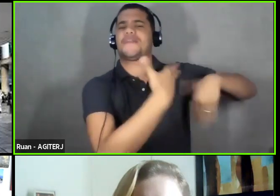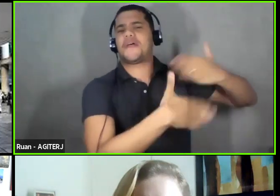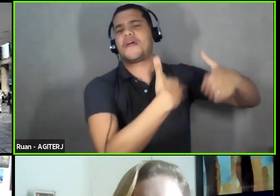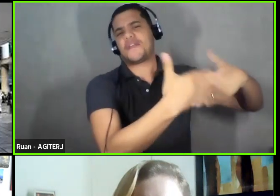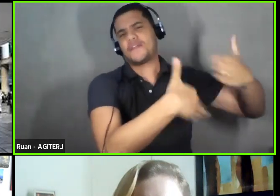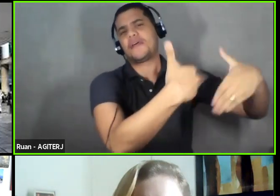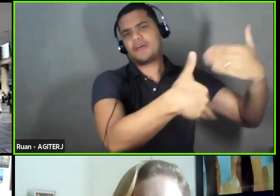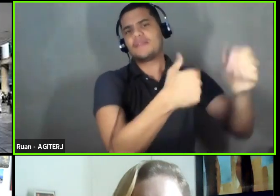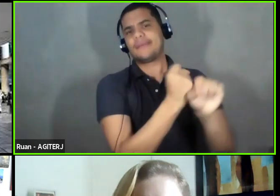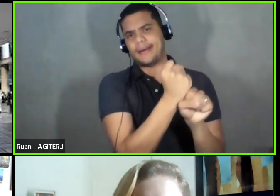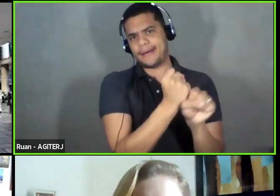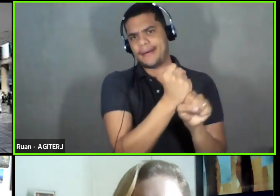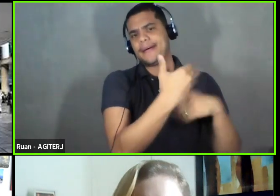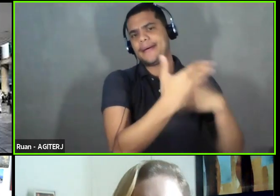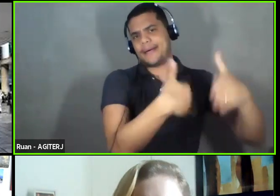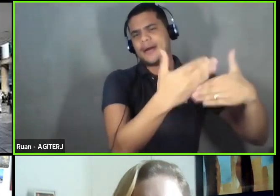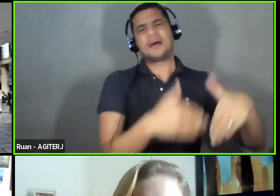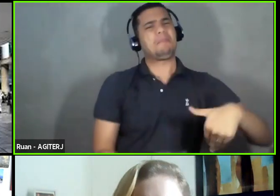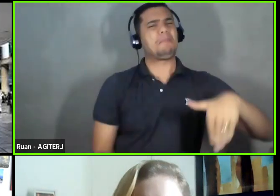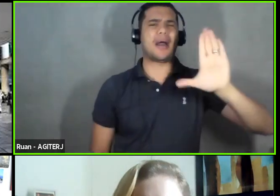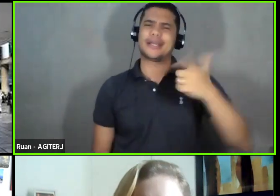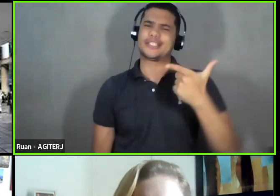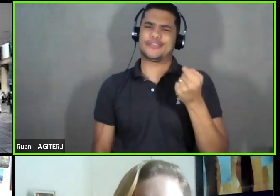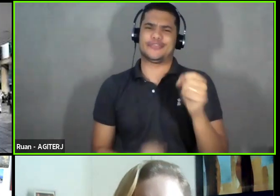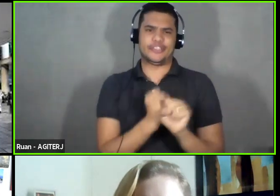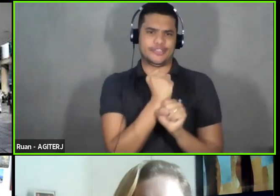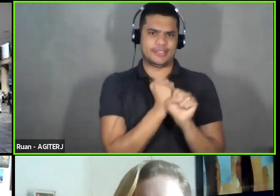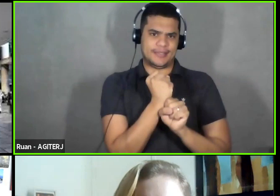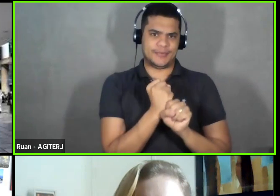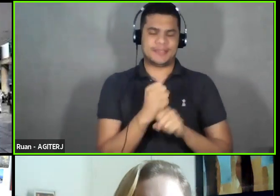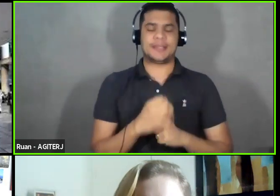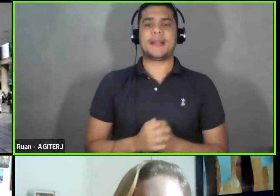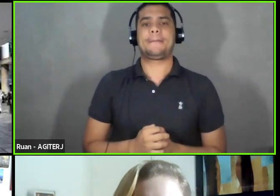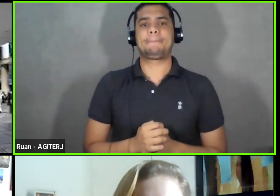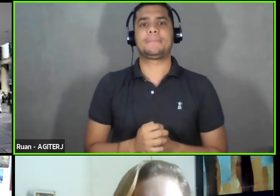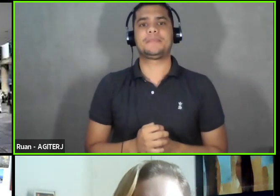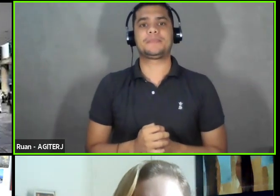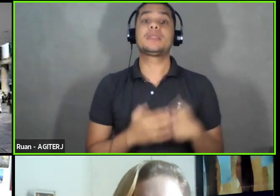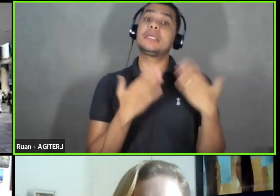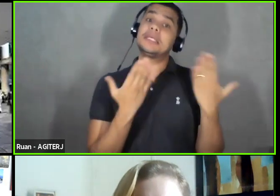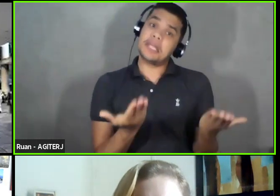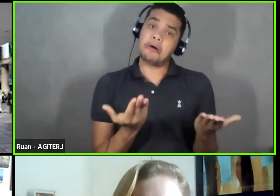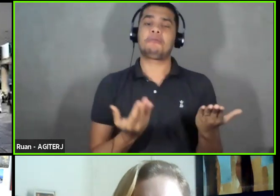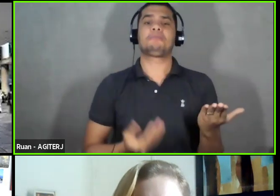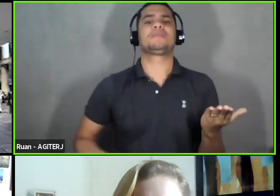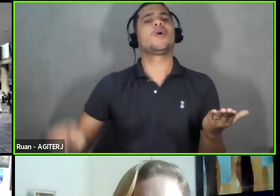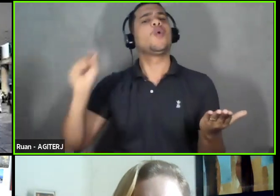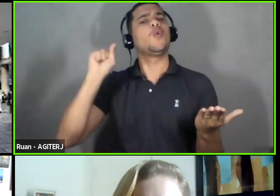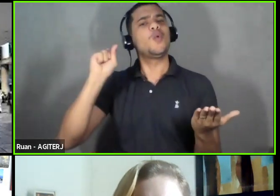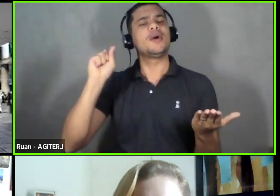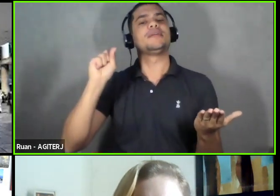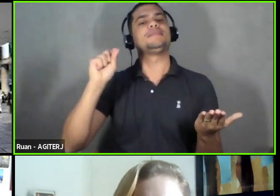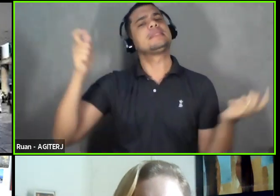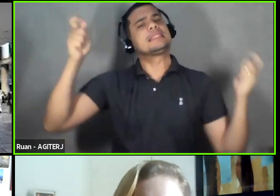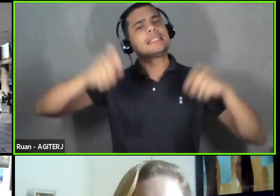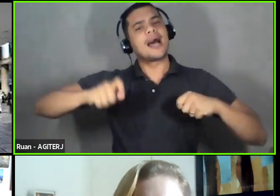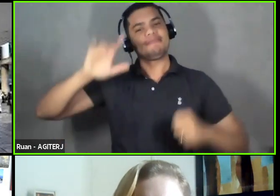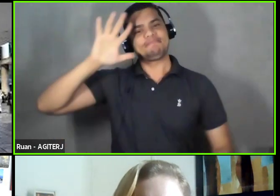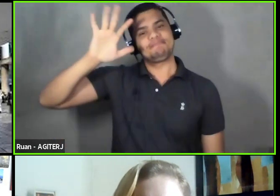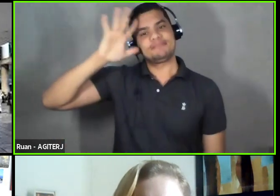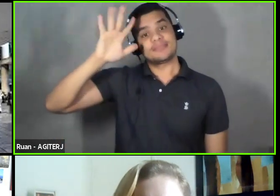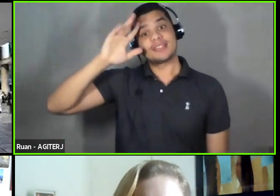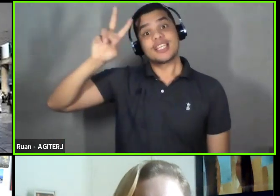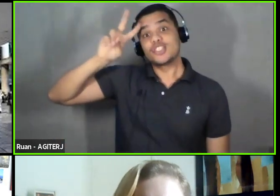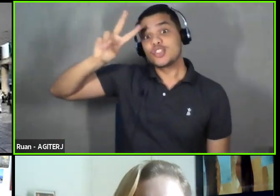desses mais de 20 anos. Então, de certa forma, podemos dizer que a história da tradução